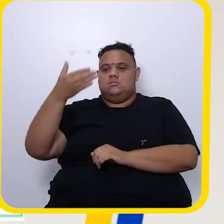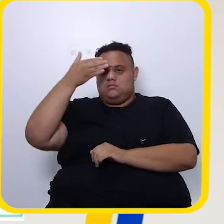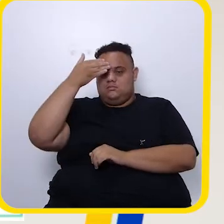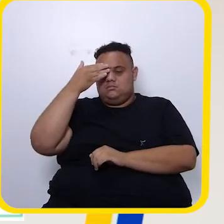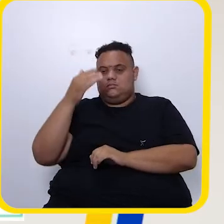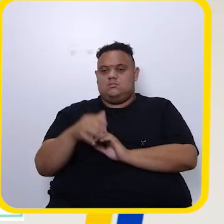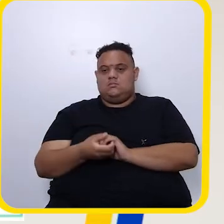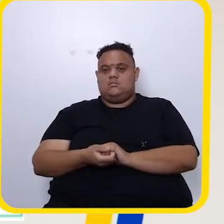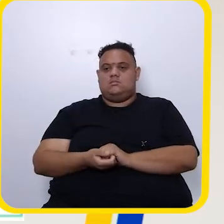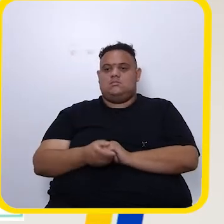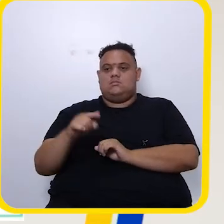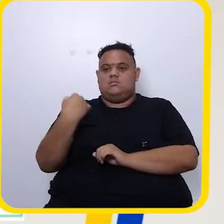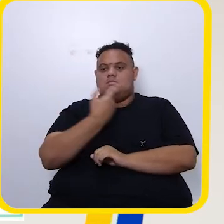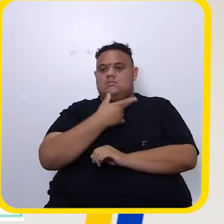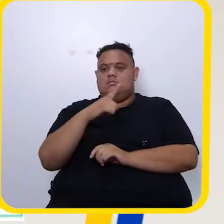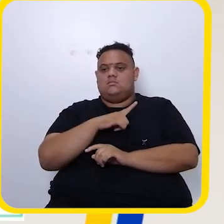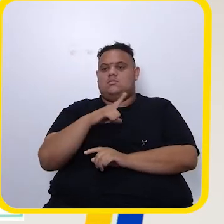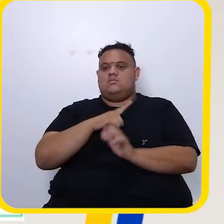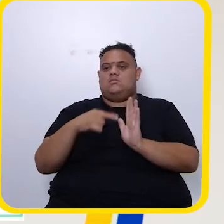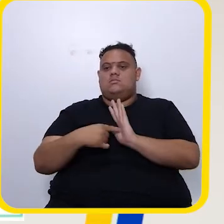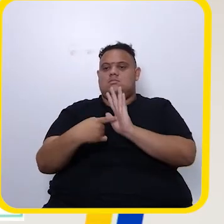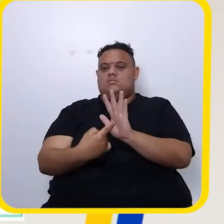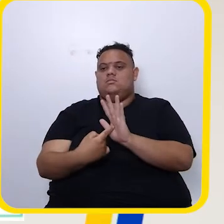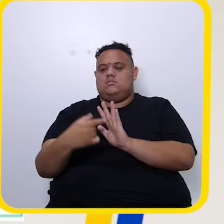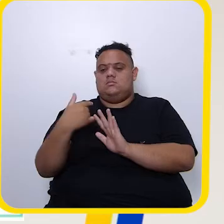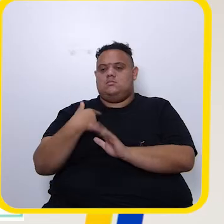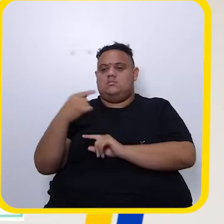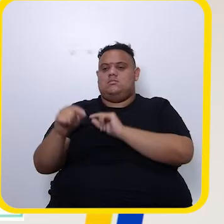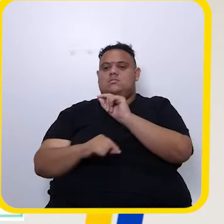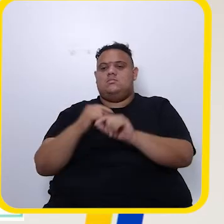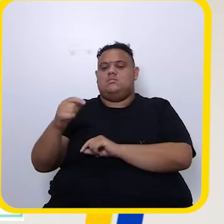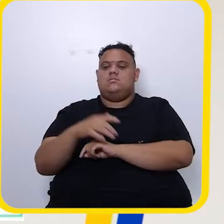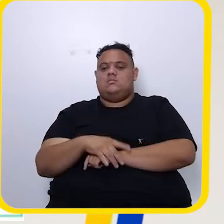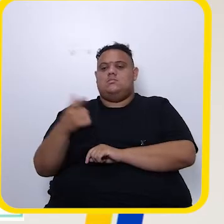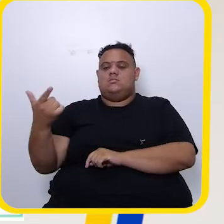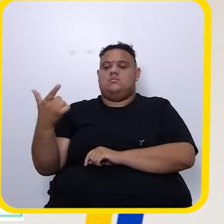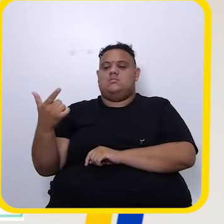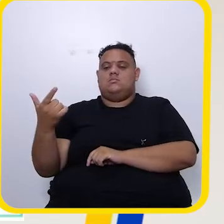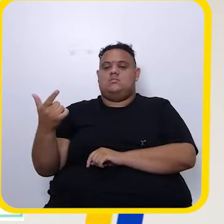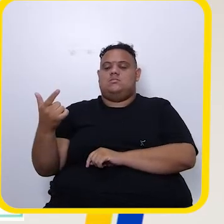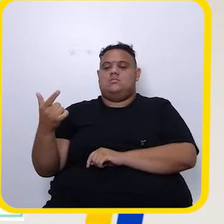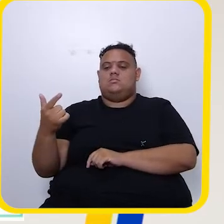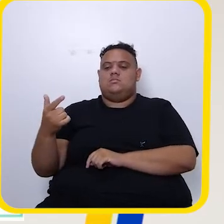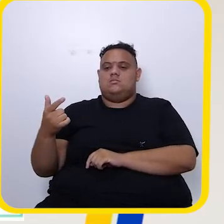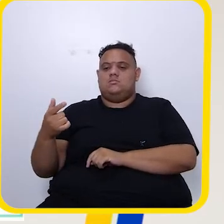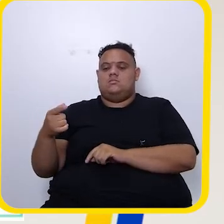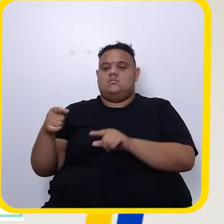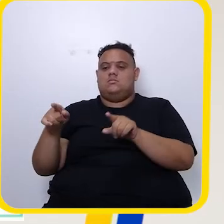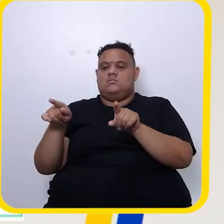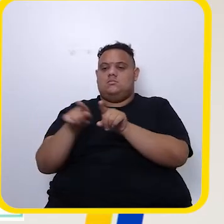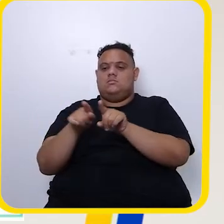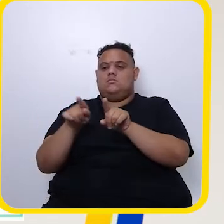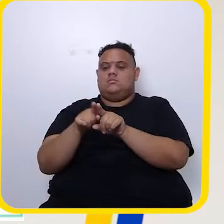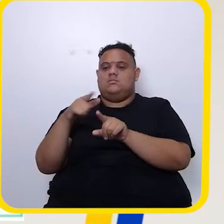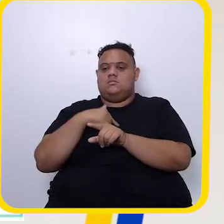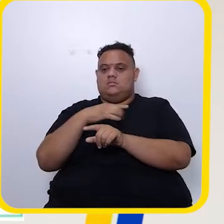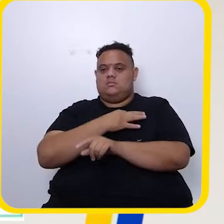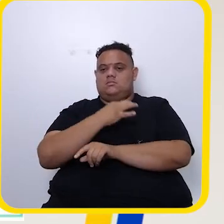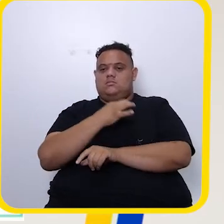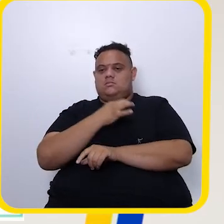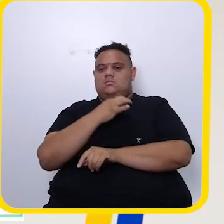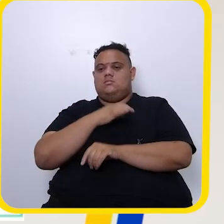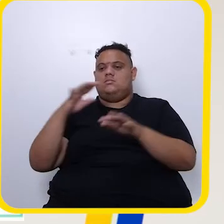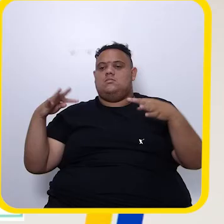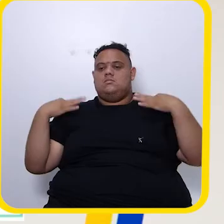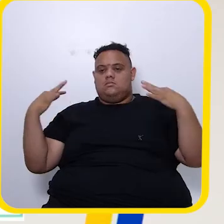em Cuba. A gente destaca também a produção de gado, né, cimento, uma indústria têxtil também existente em